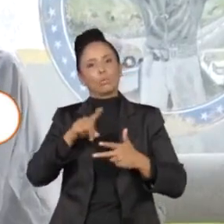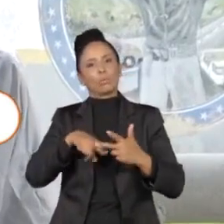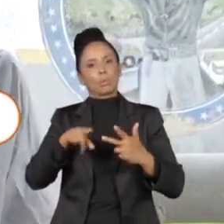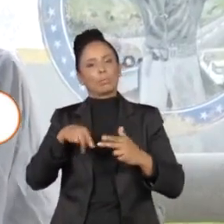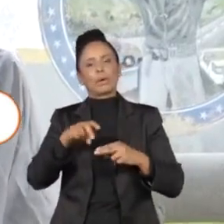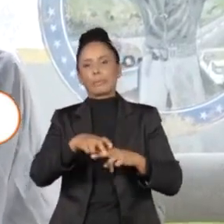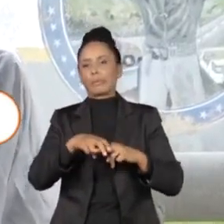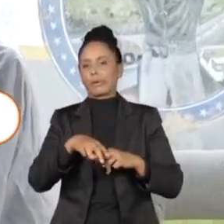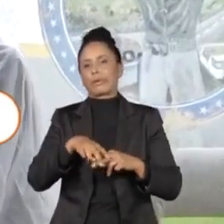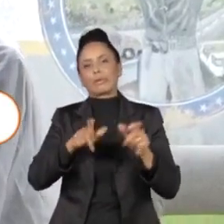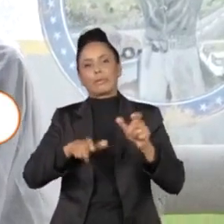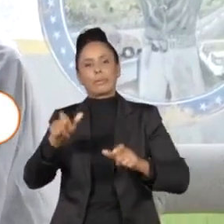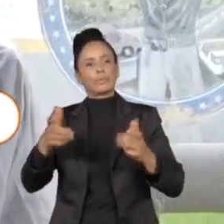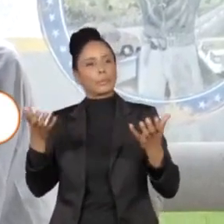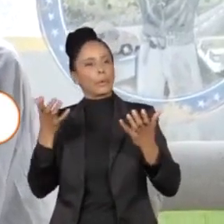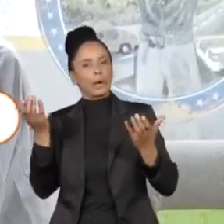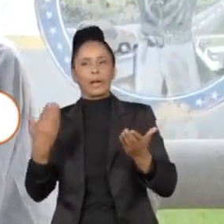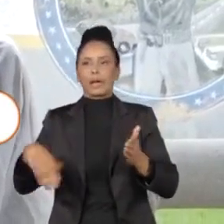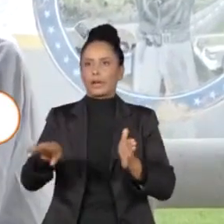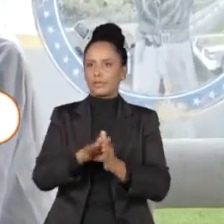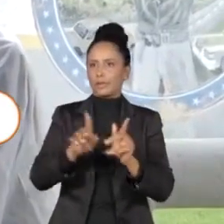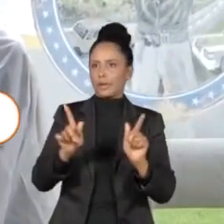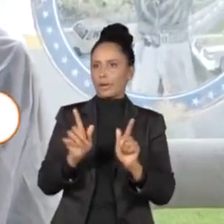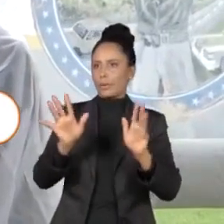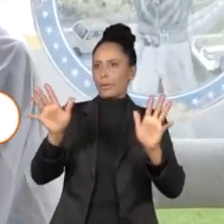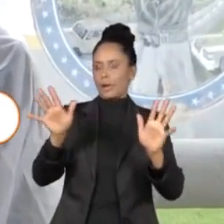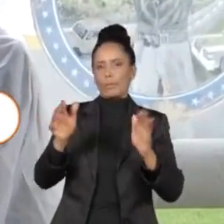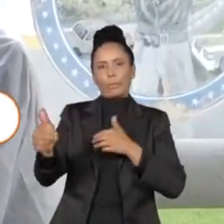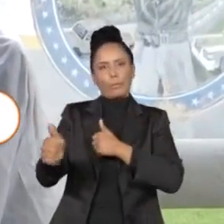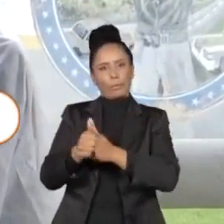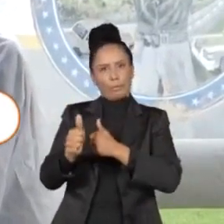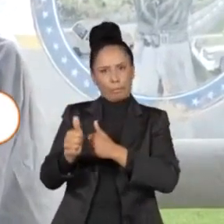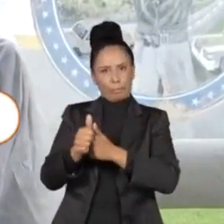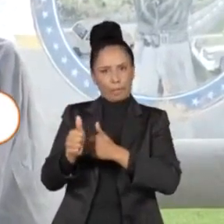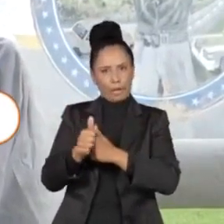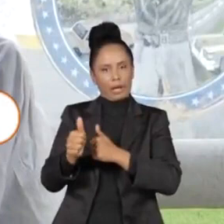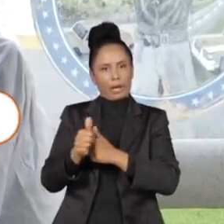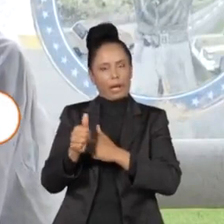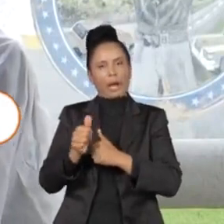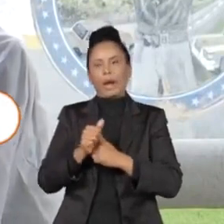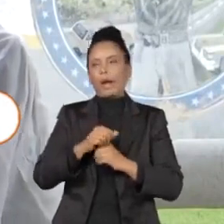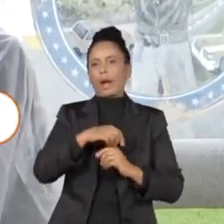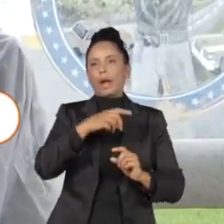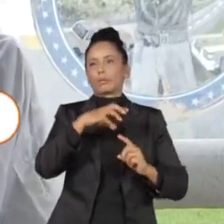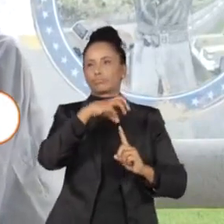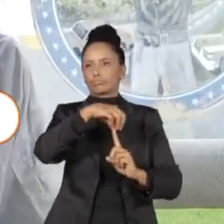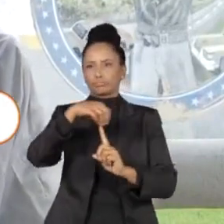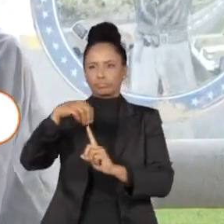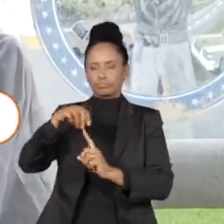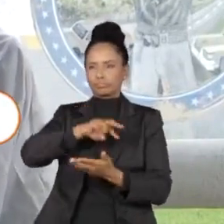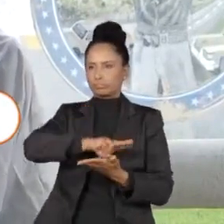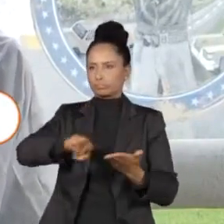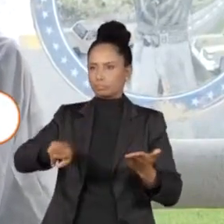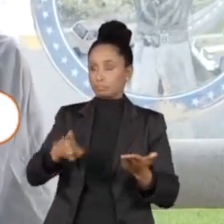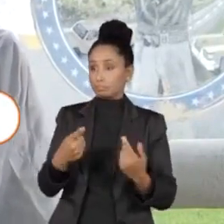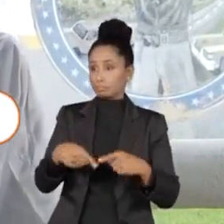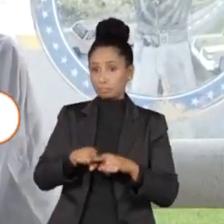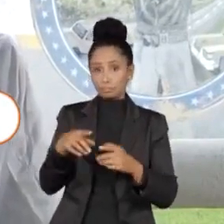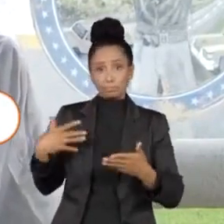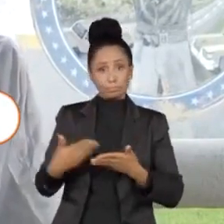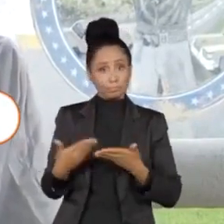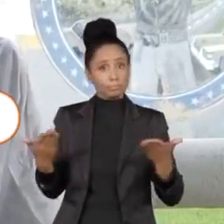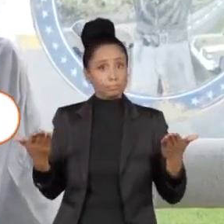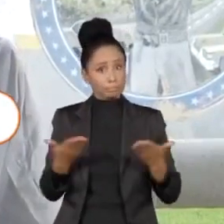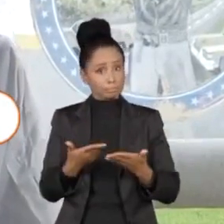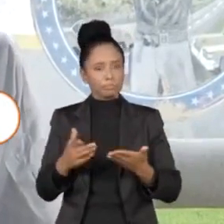para quem precisava chegar até o aeroporto ali na via que dá acesso aos terminais. Nesse momento, essa interdição